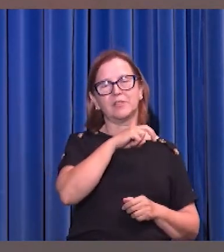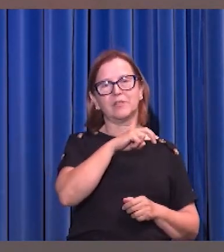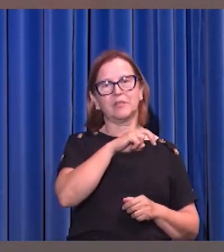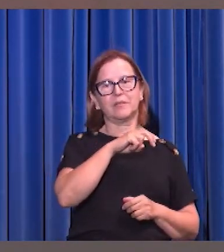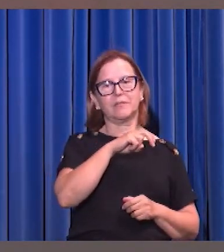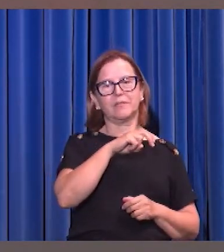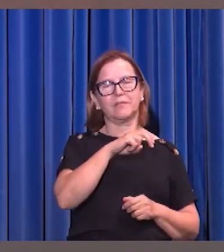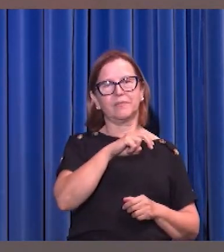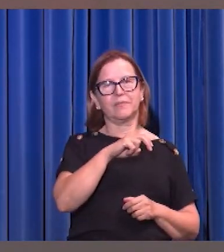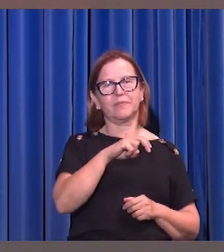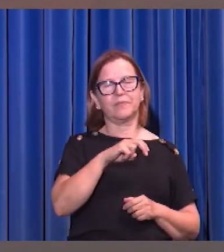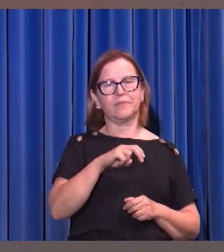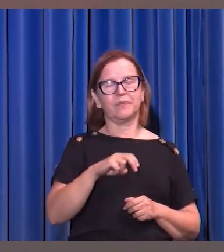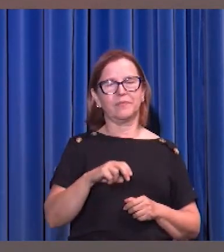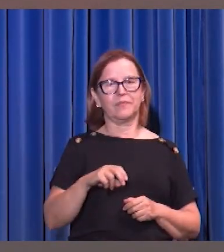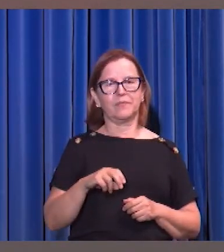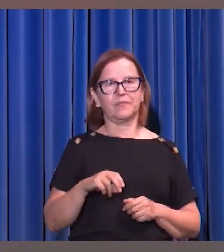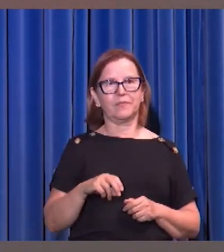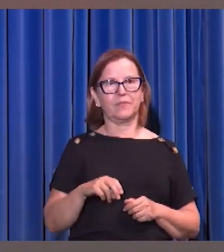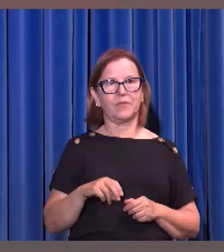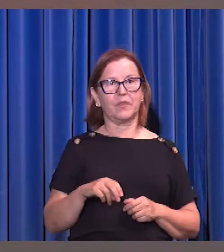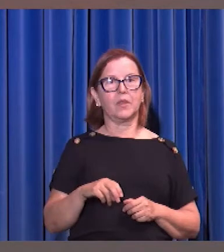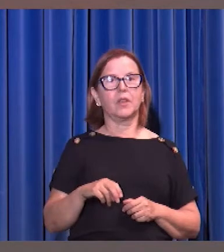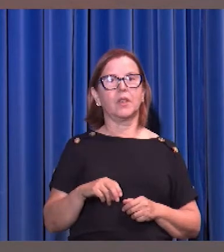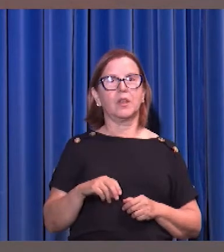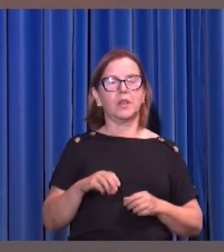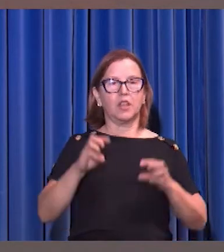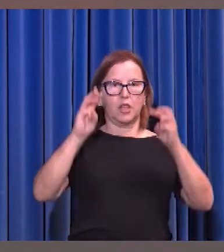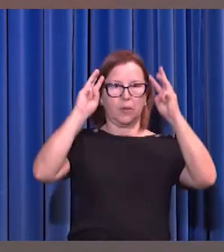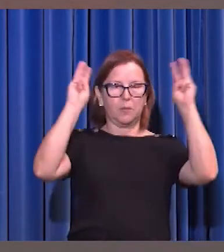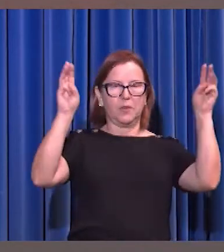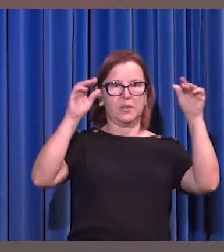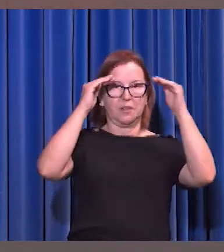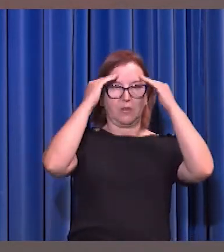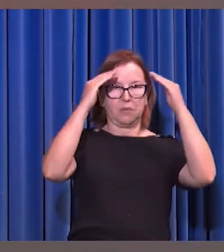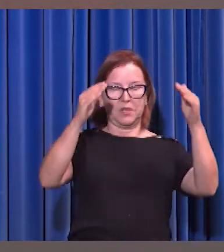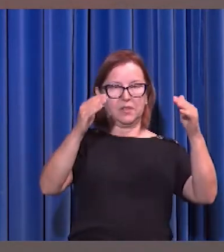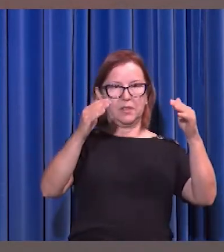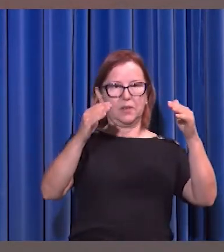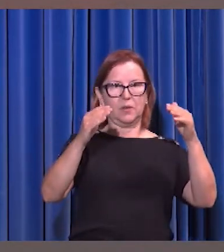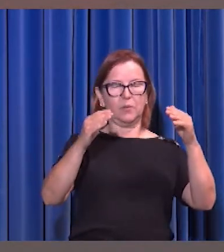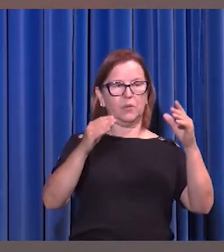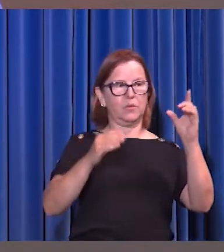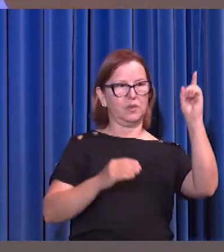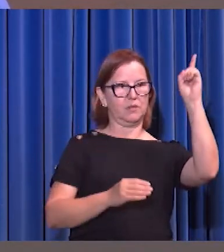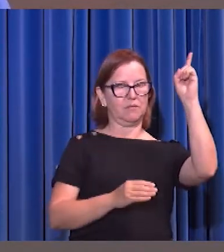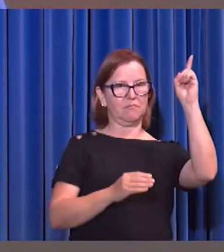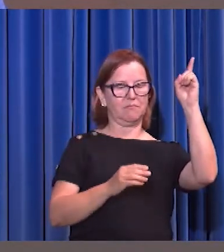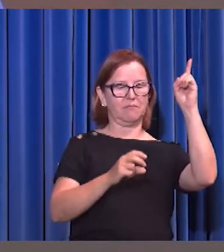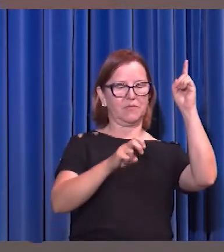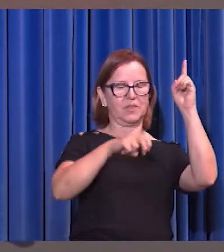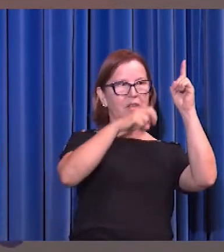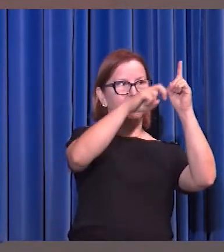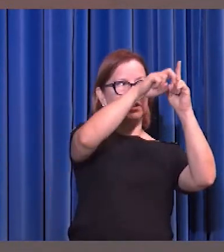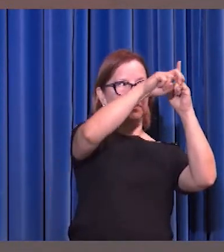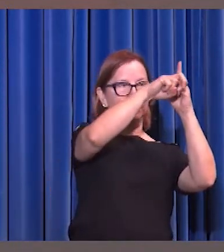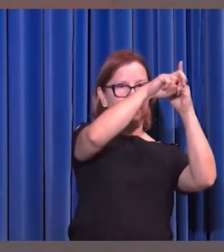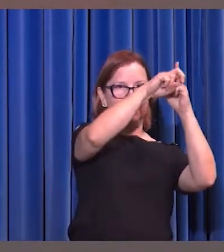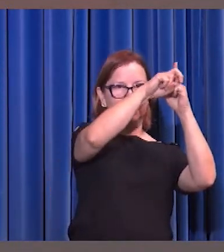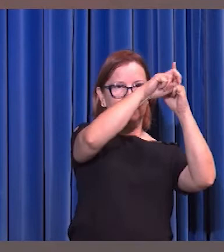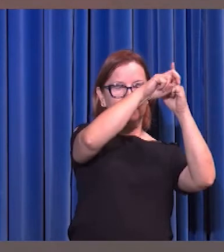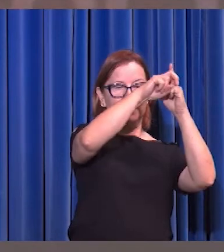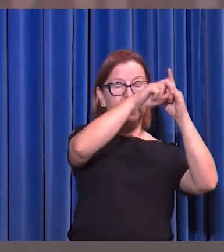aí, o versículo 9. Fez Moisés uma serpente de bronze e a pôs sobre uma haste. Sendo alguém mordido por alguma serpente, se olhava para a de